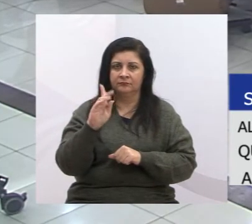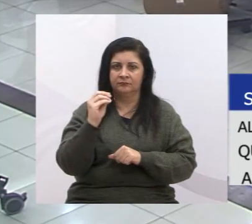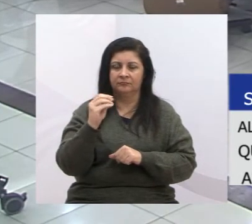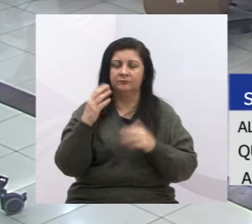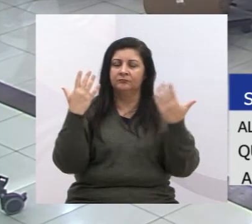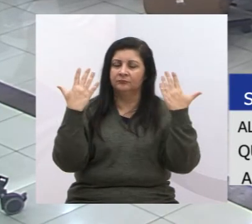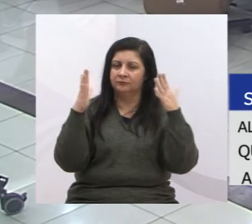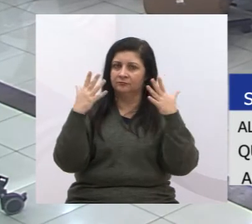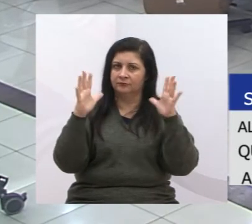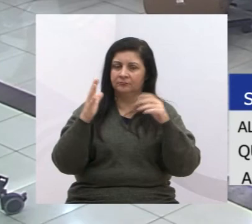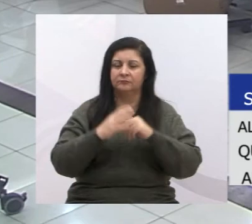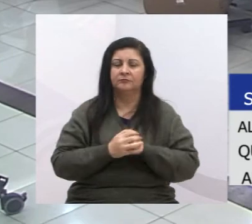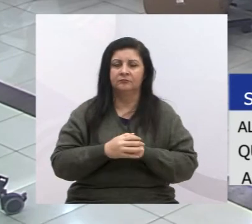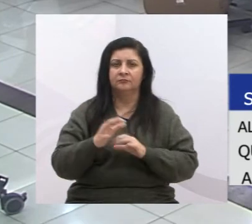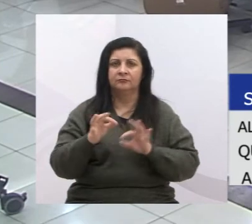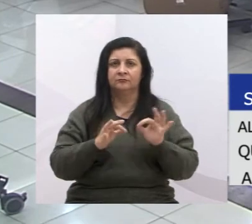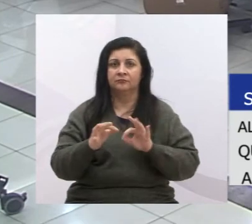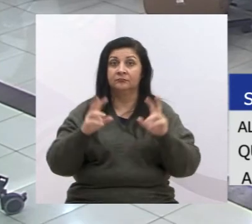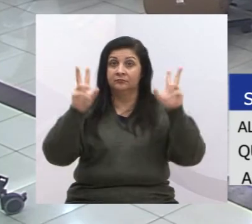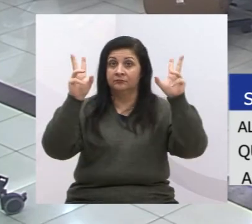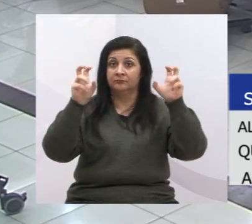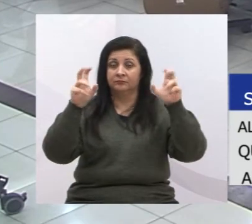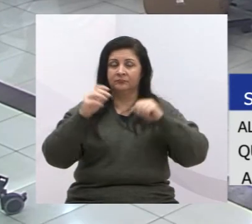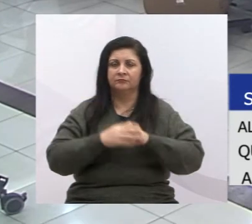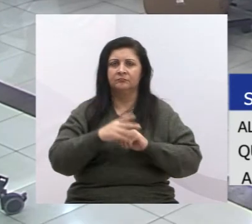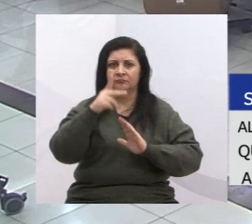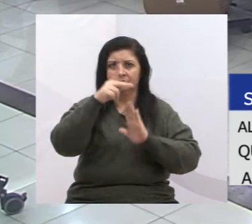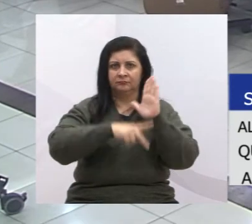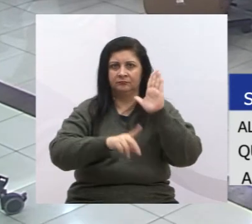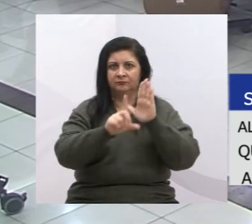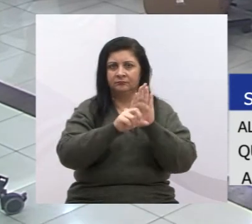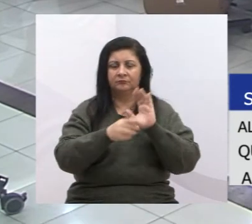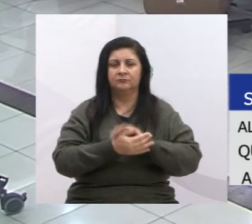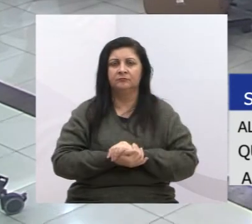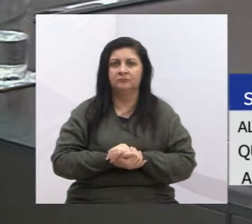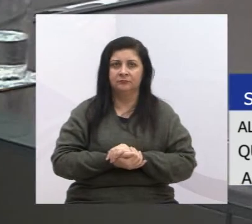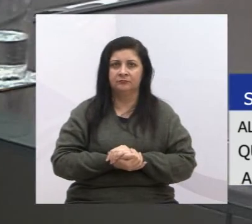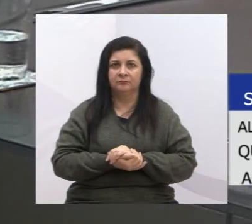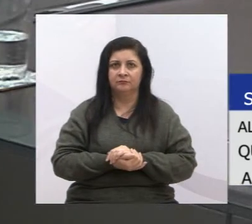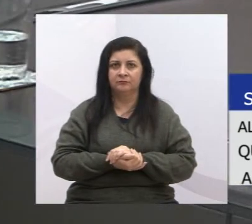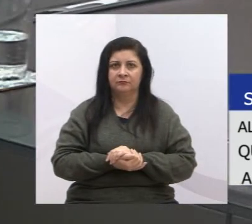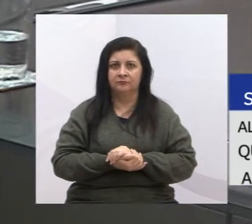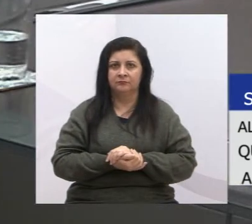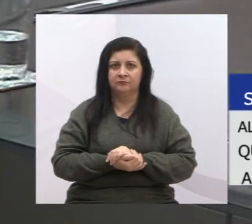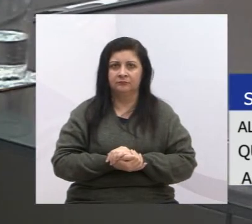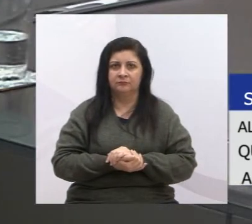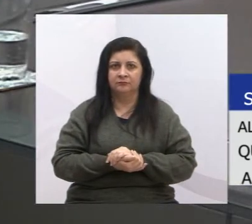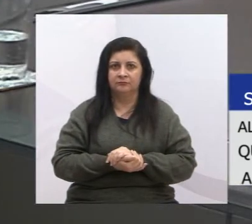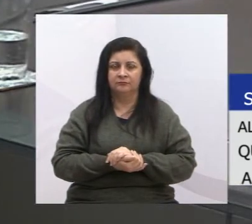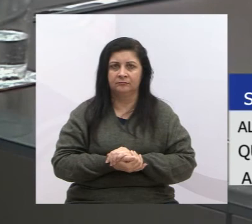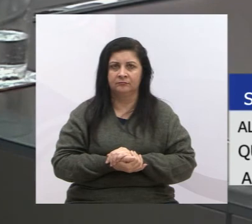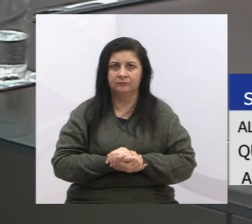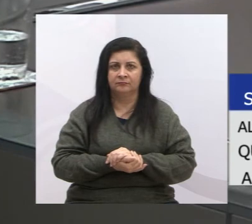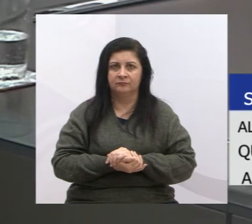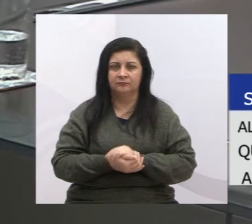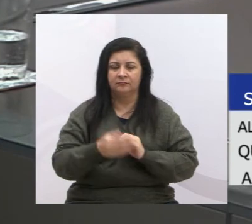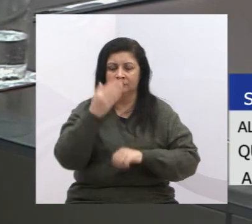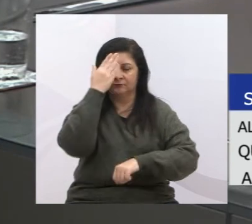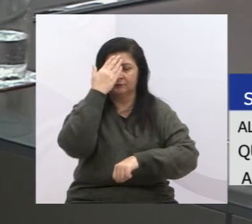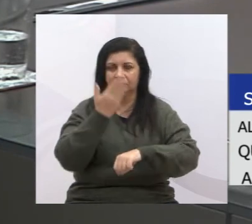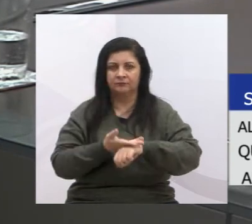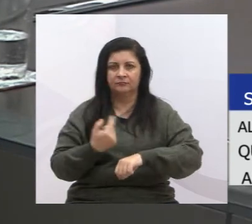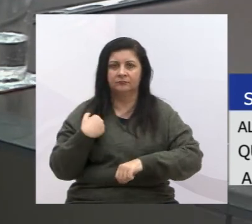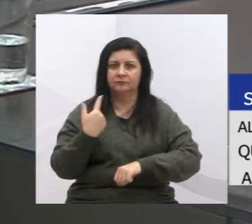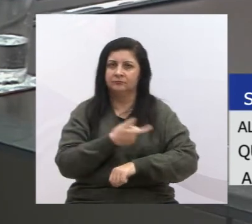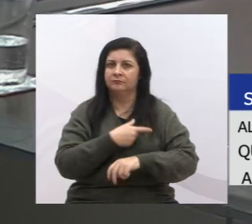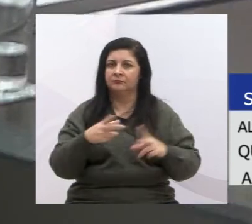por trazer esse tema através de projeto de lei. Acredito que a gente merece,